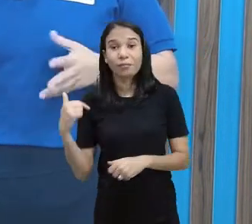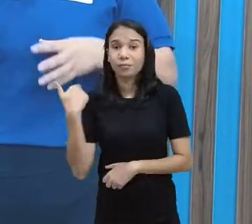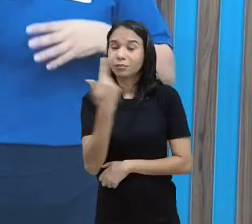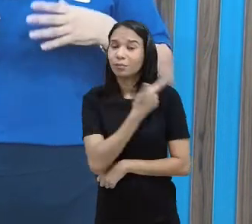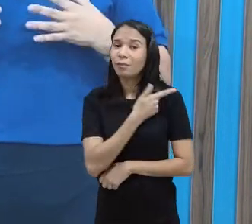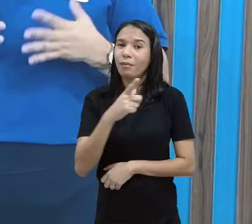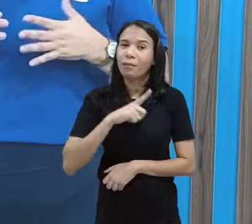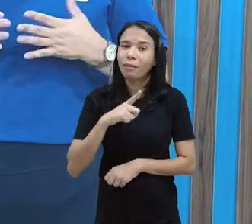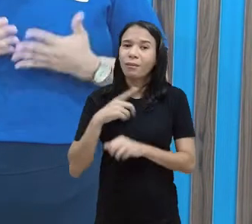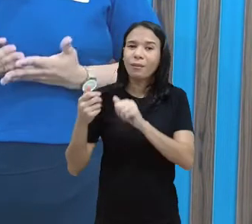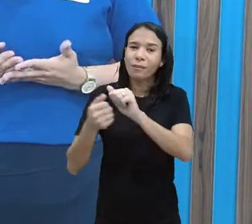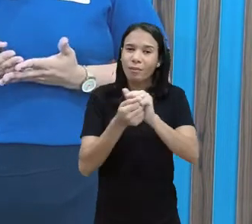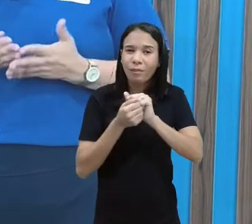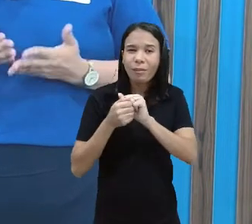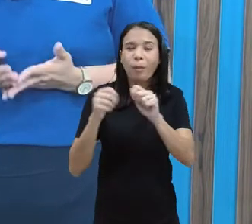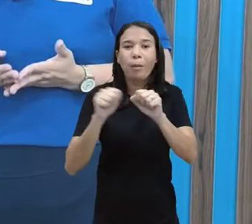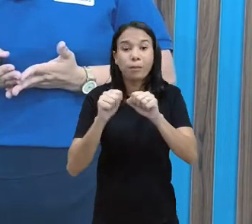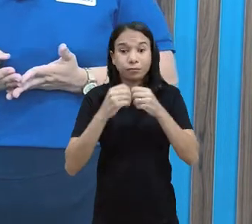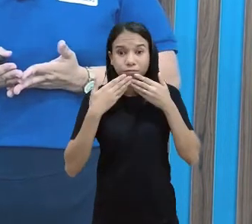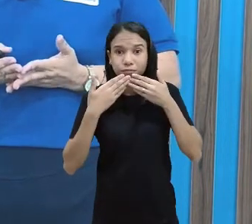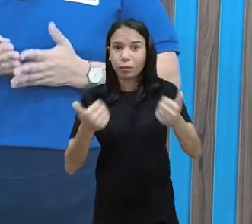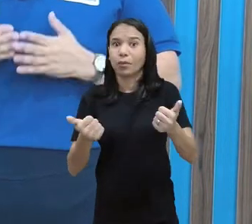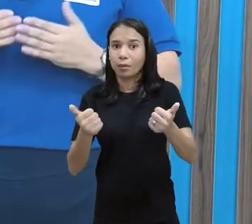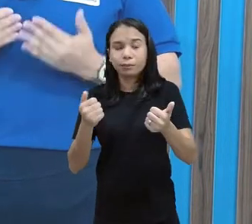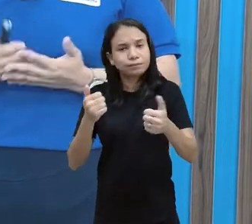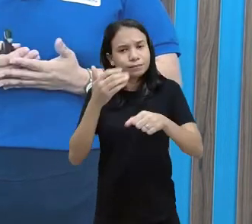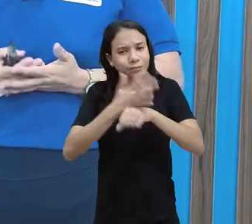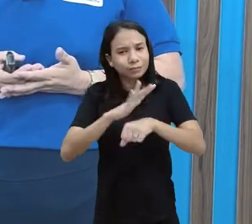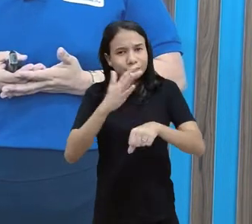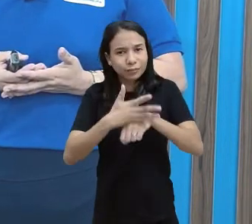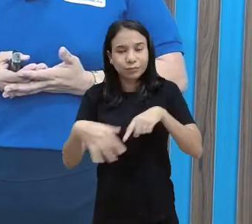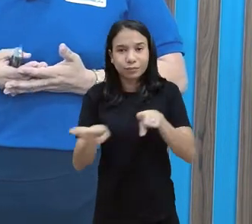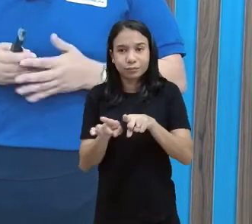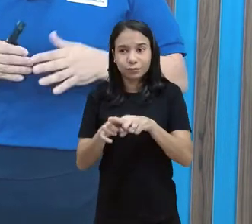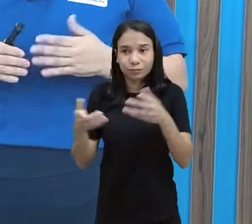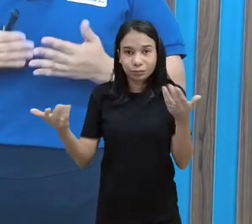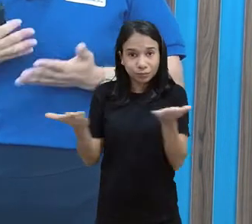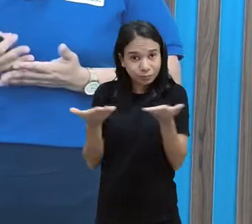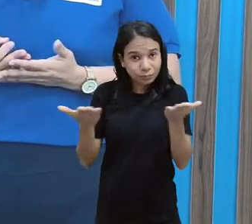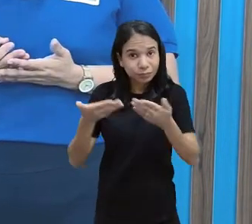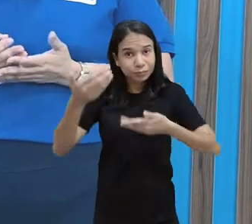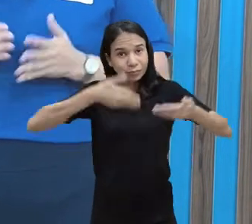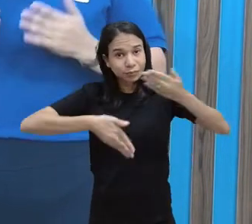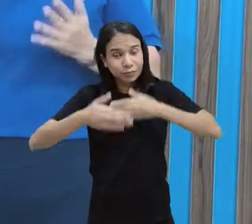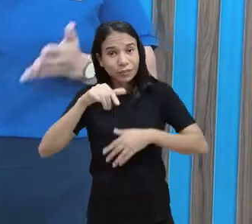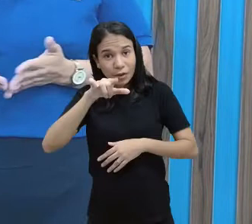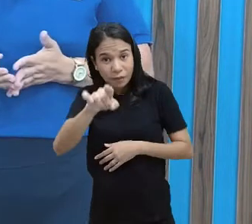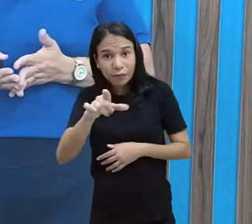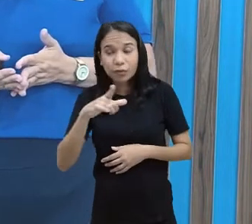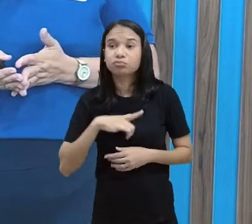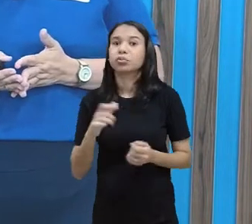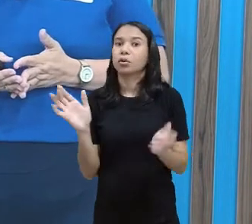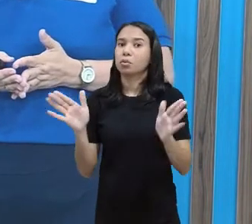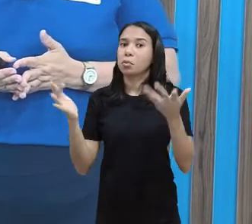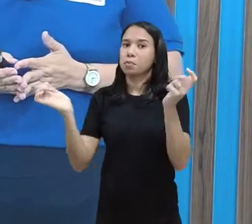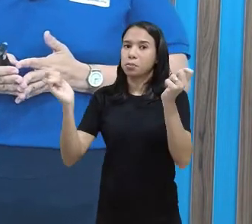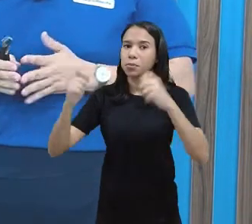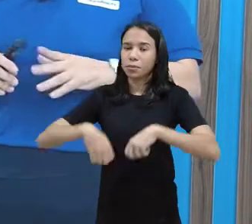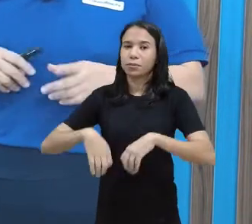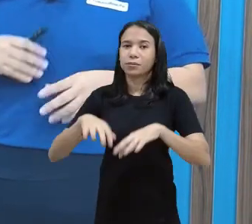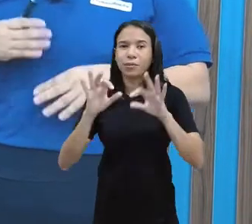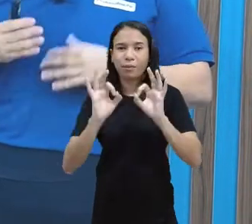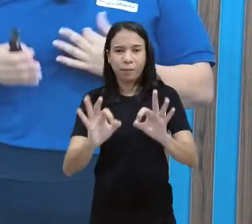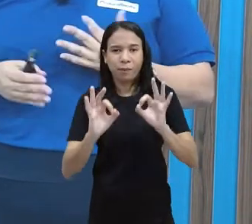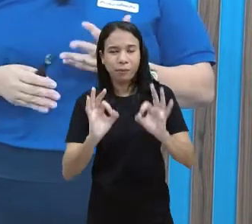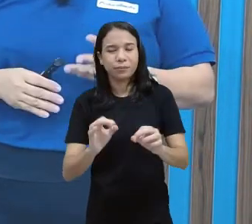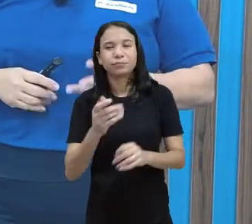aqui procurando fazer o melhor. Contamos com a participação de vocês, assim que possível, né?